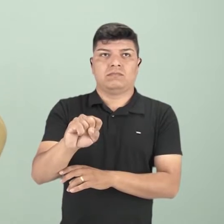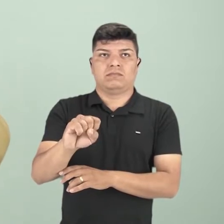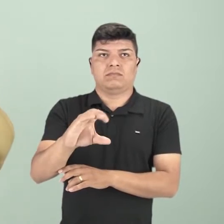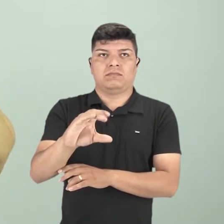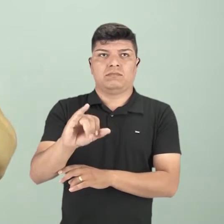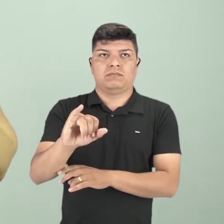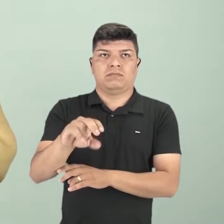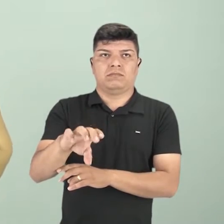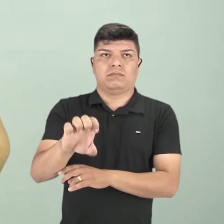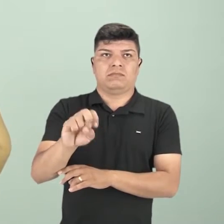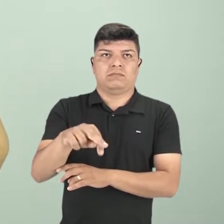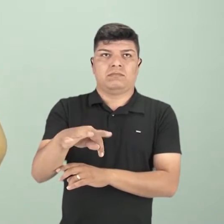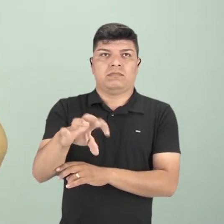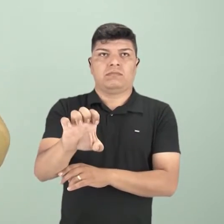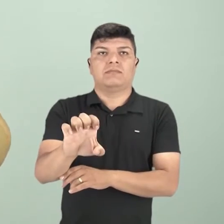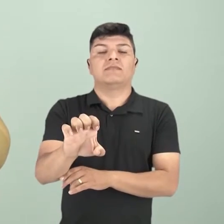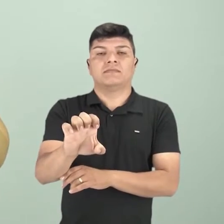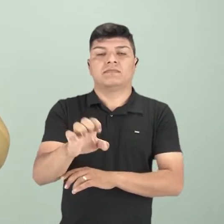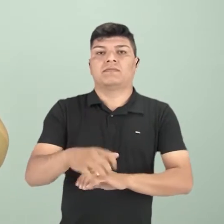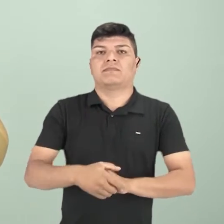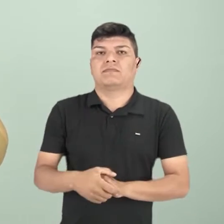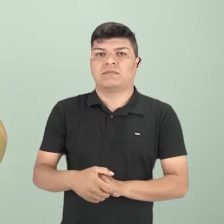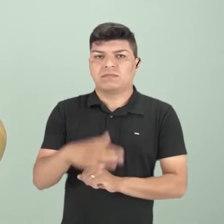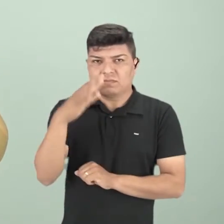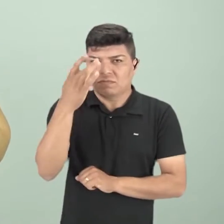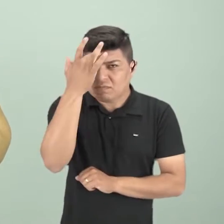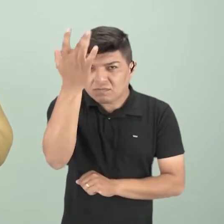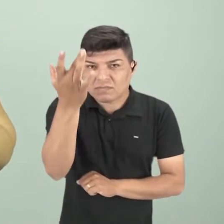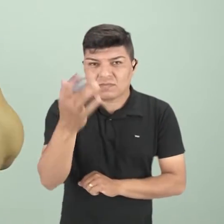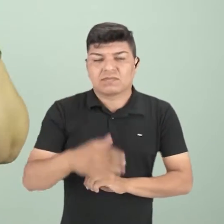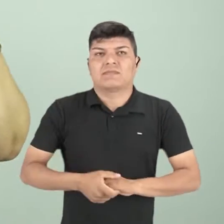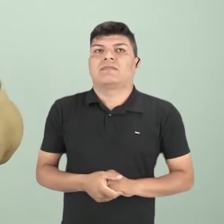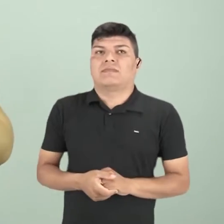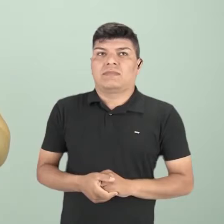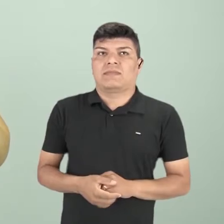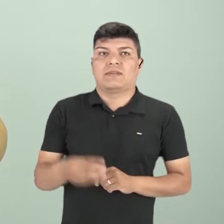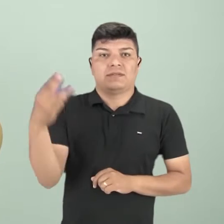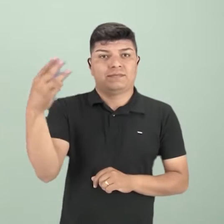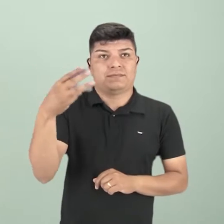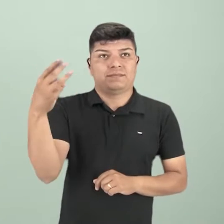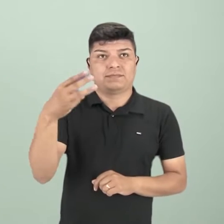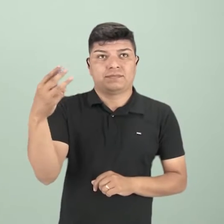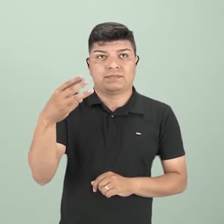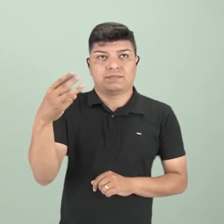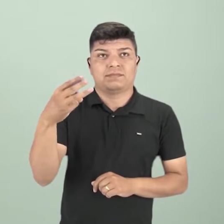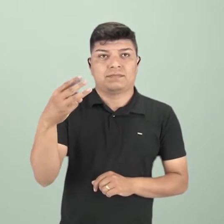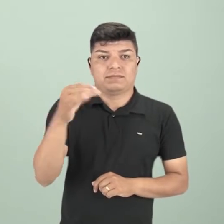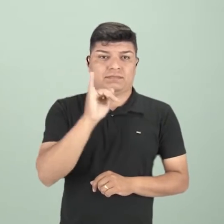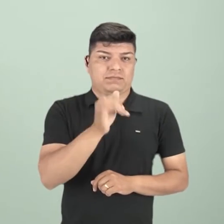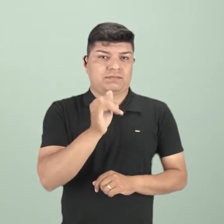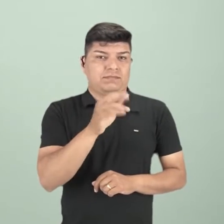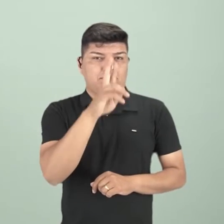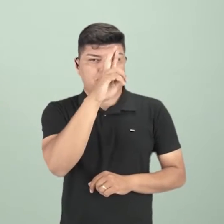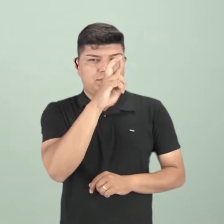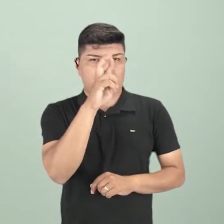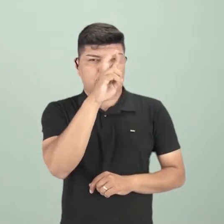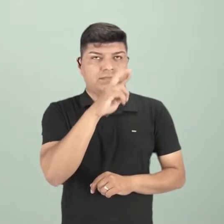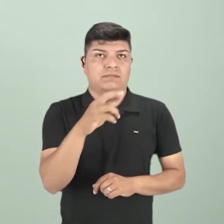narrador onisciente. Fácil, né? Então, terceira pessoa, narrador